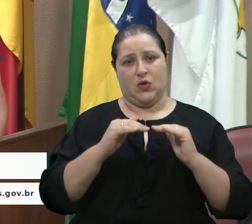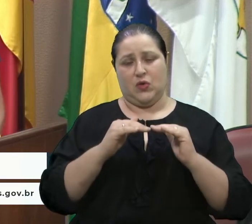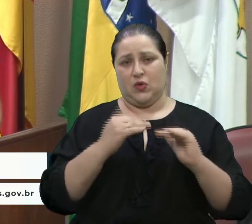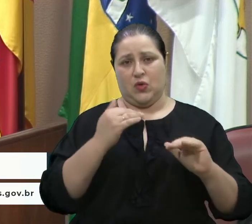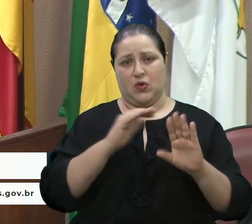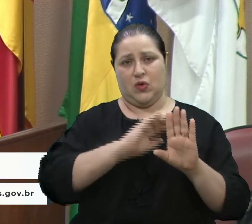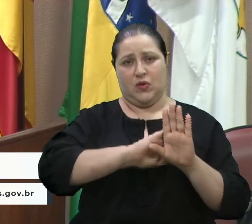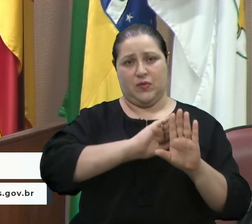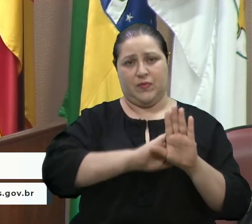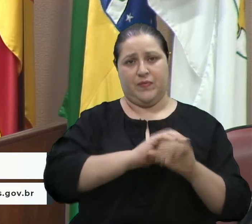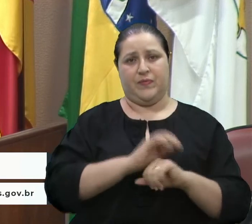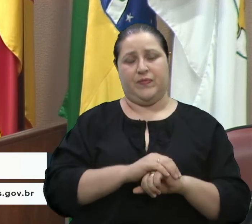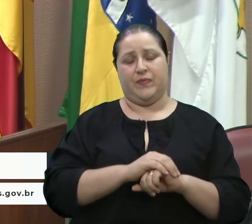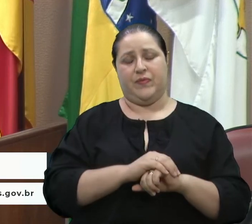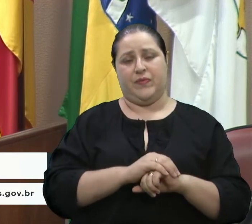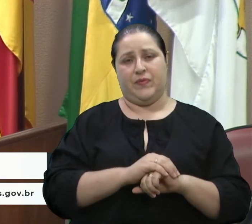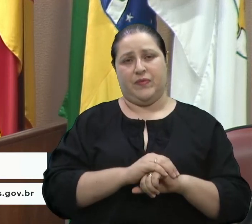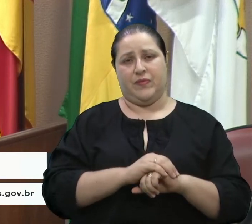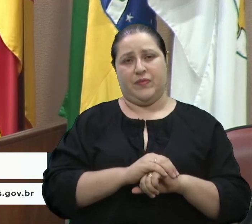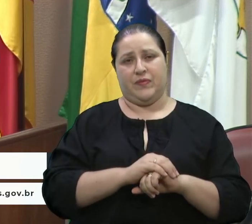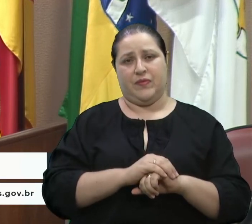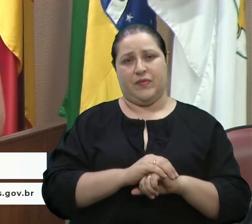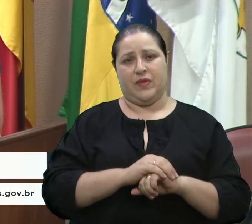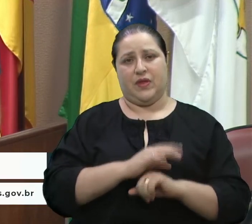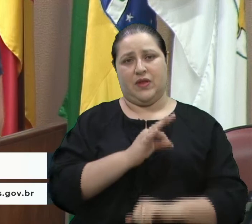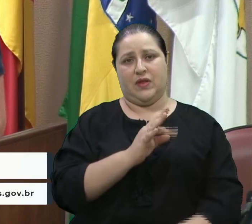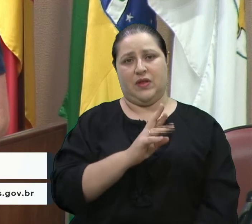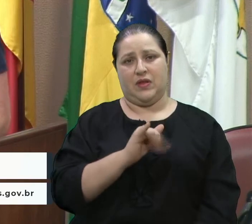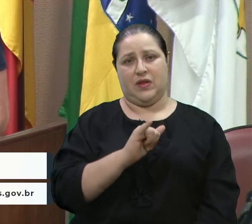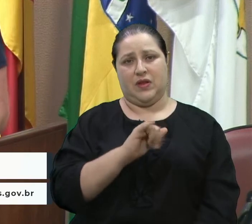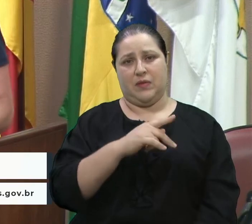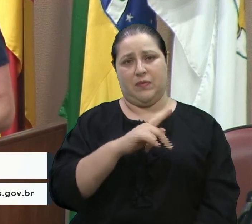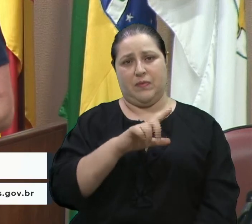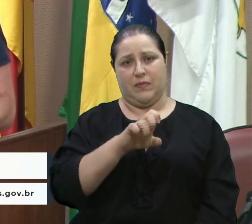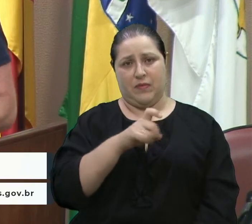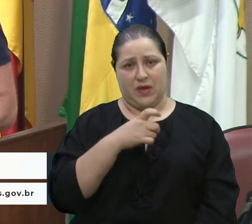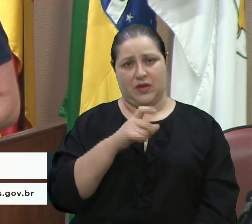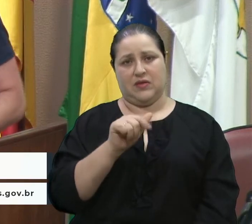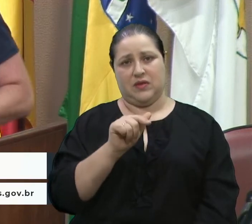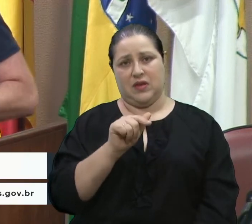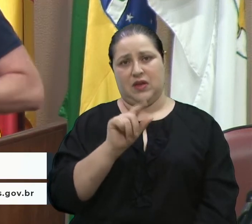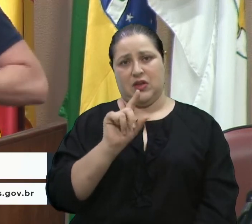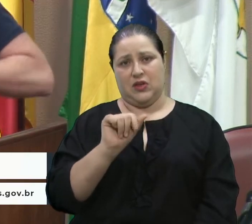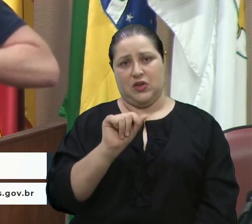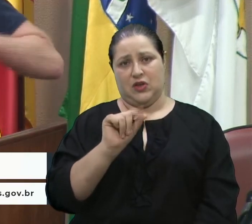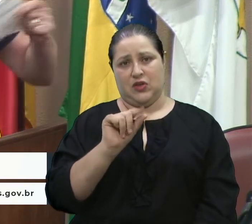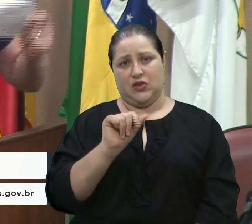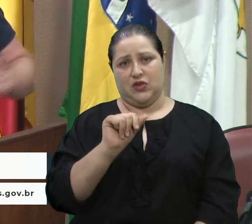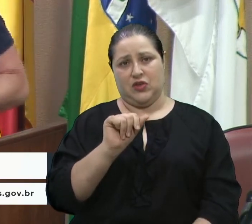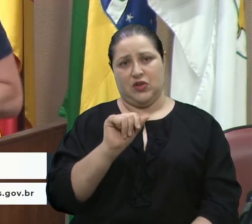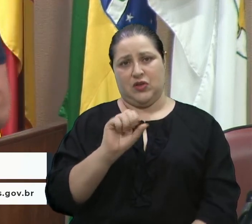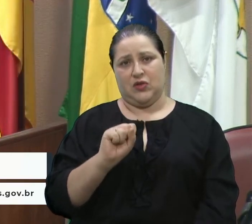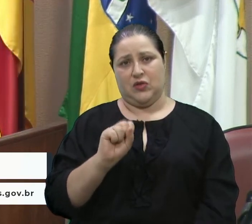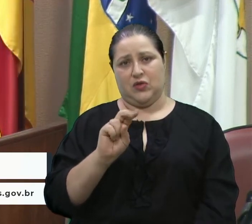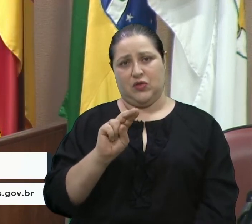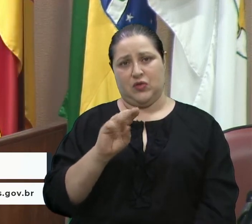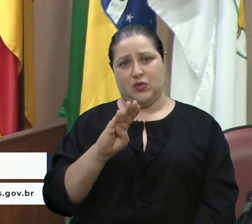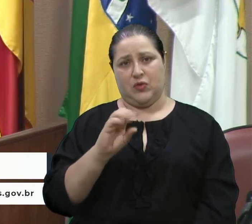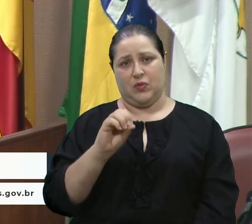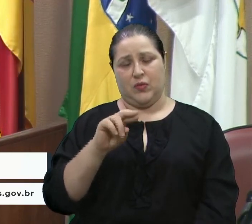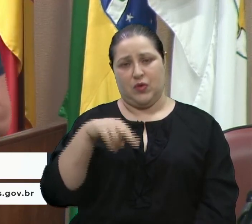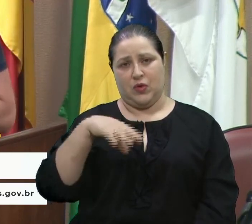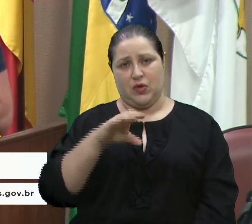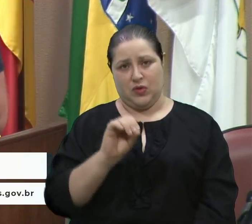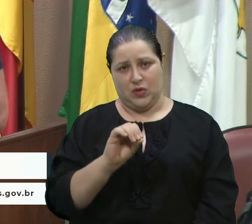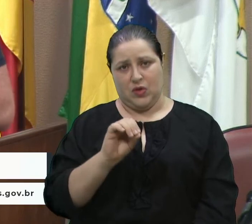para quem não lembra, condenação do marginal, foi dinheiro de suborno que a Odebrecht pagou para conseguir umas obrinhas superfaturadas, que